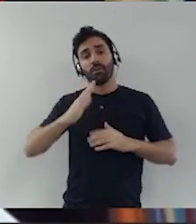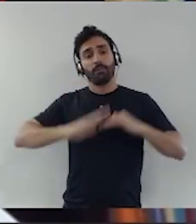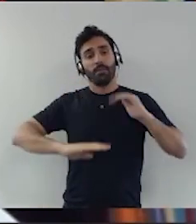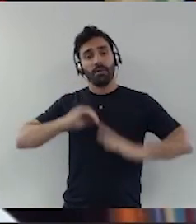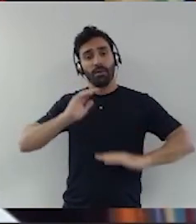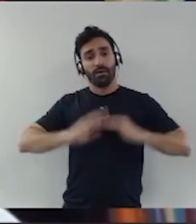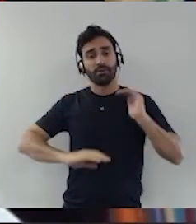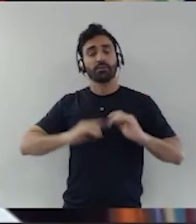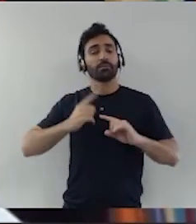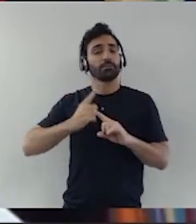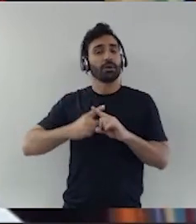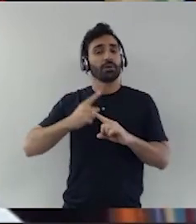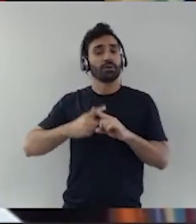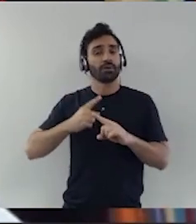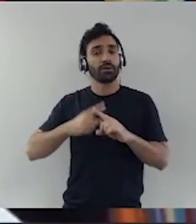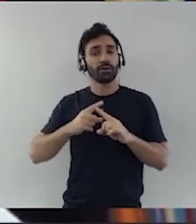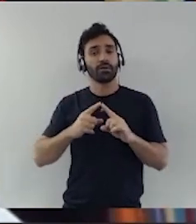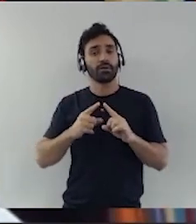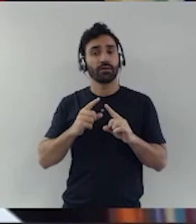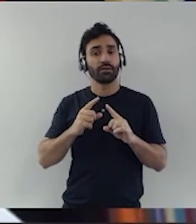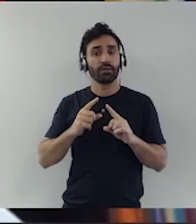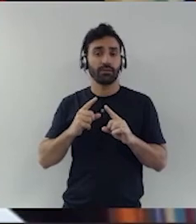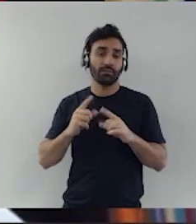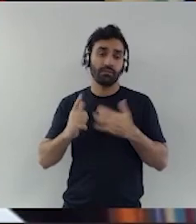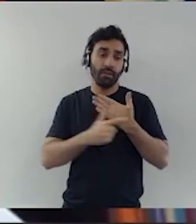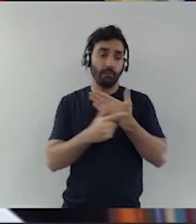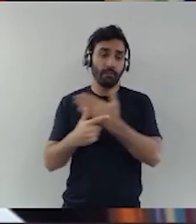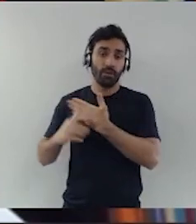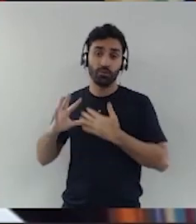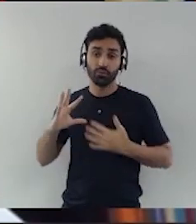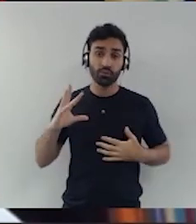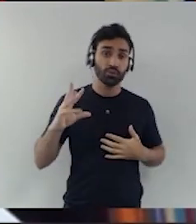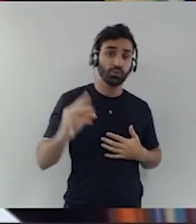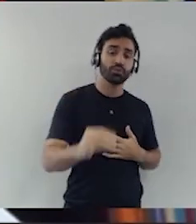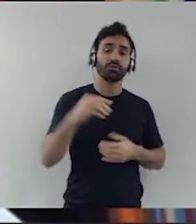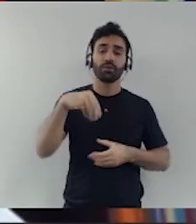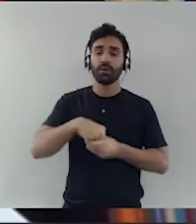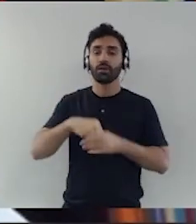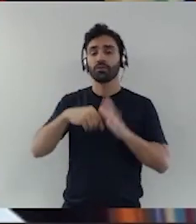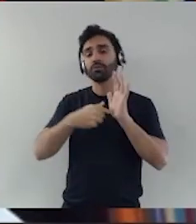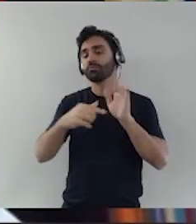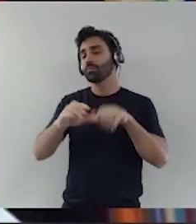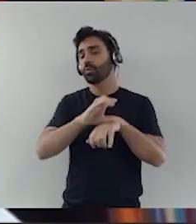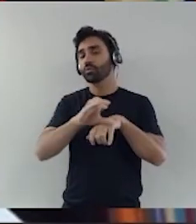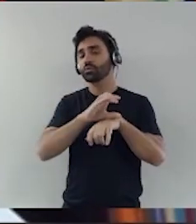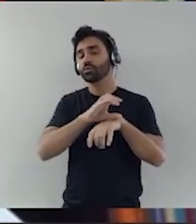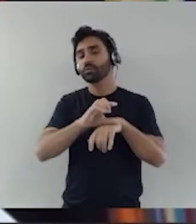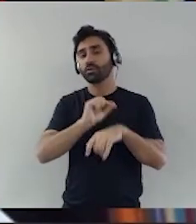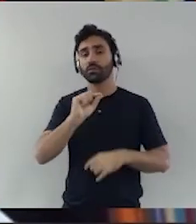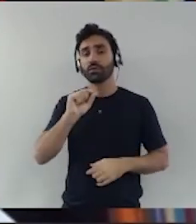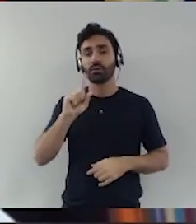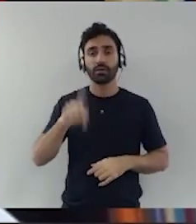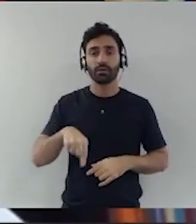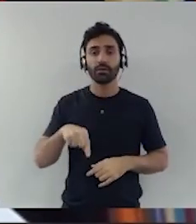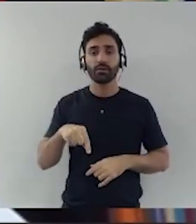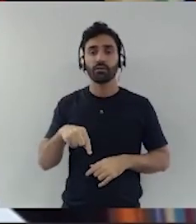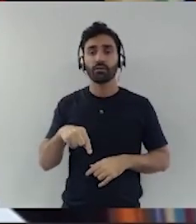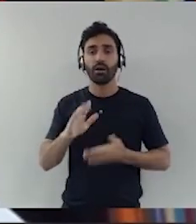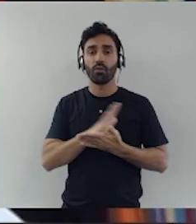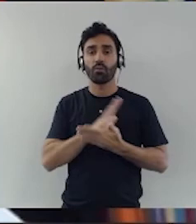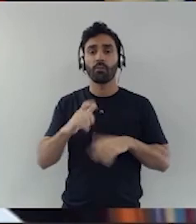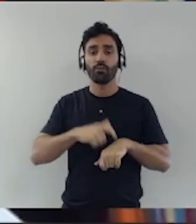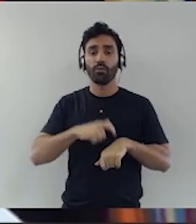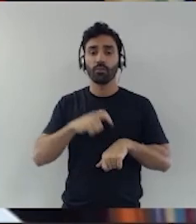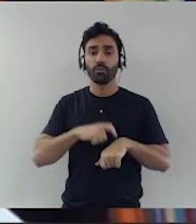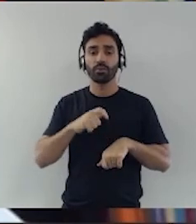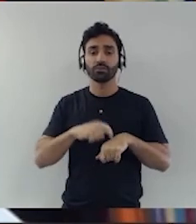práticas, porque, ao final das contas, o papel de todos desenhado na Constituição acaba por se tocar em algum momento, e